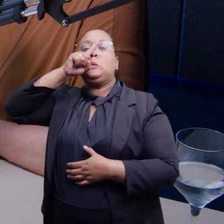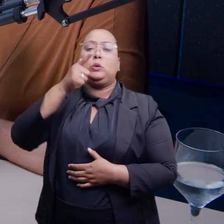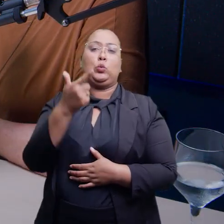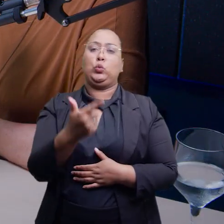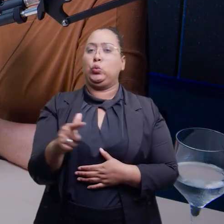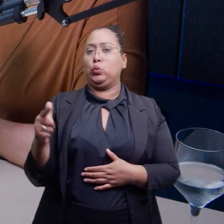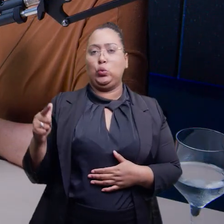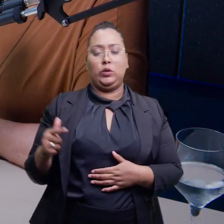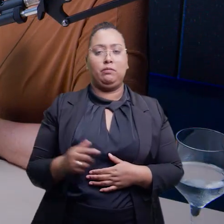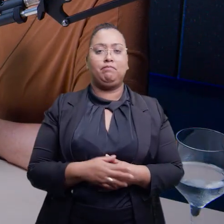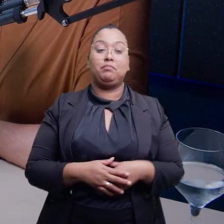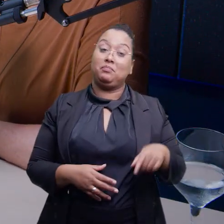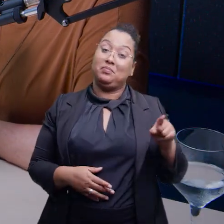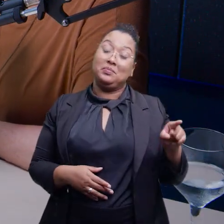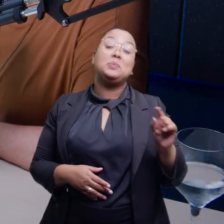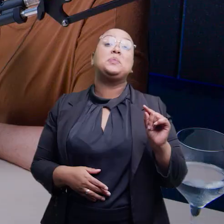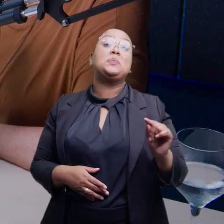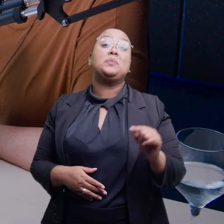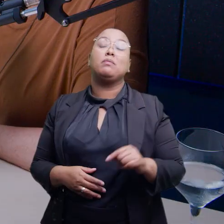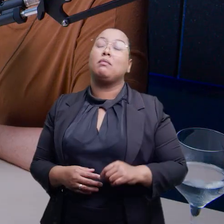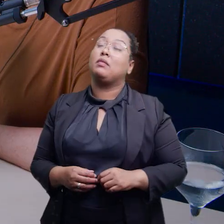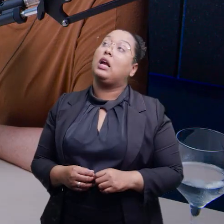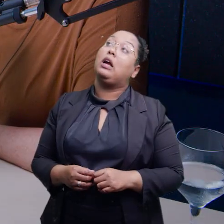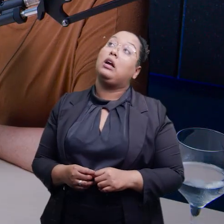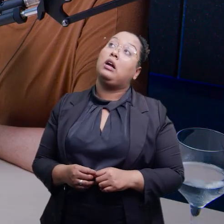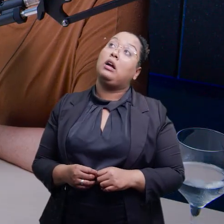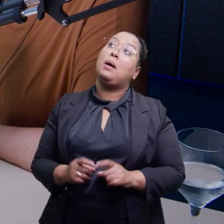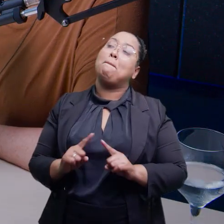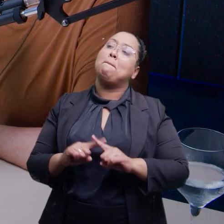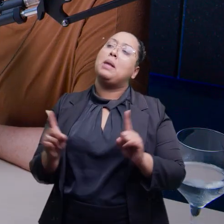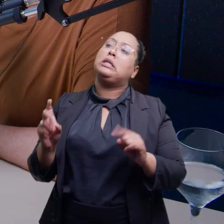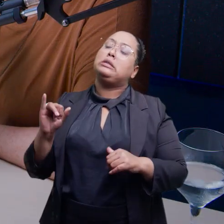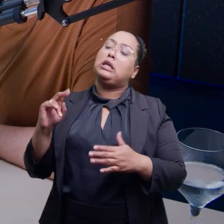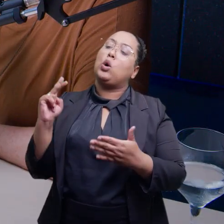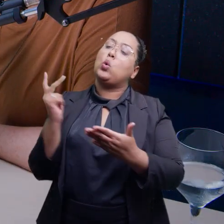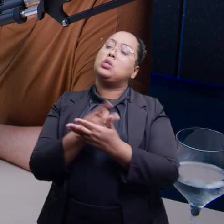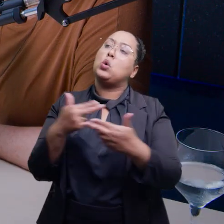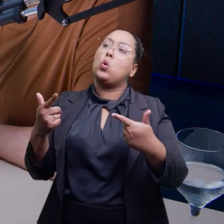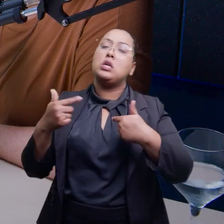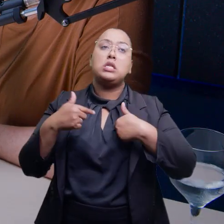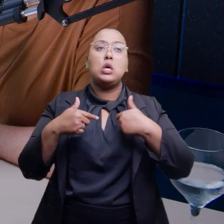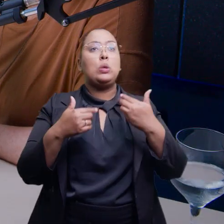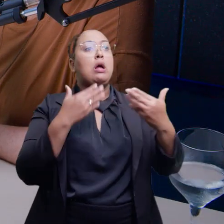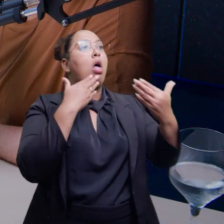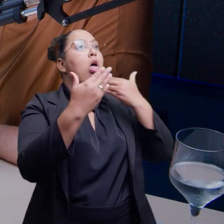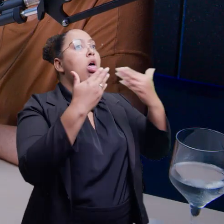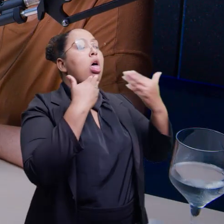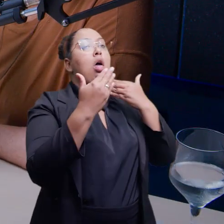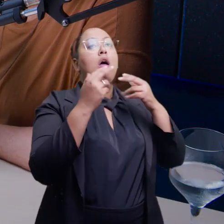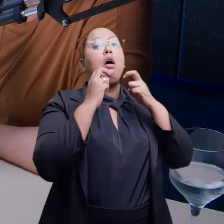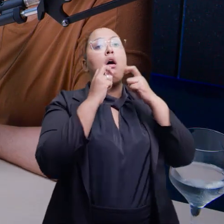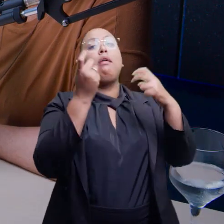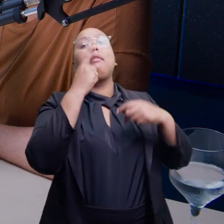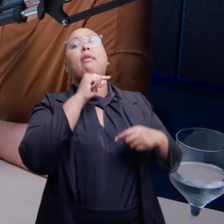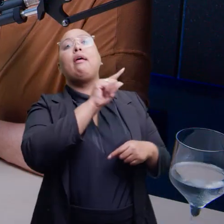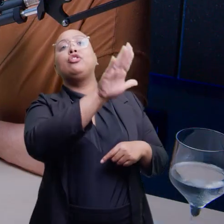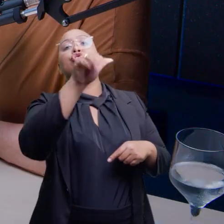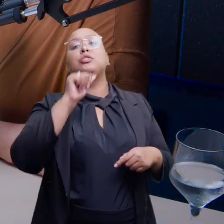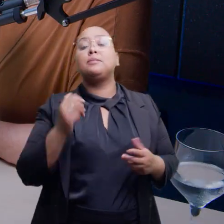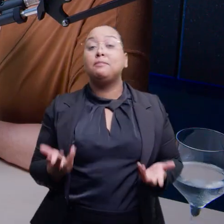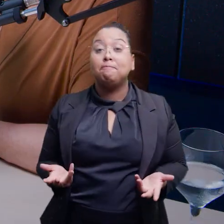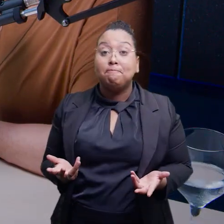risco. Aí ele fala assim, mas se acontecer alguma coisa, para quem que eu peço socorro?